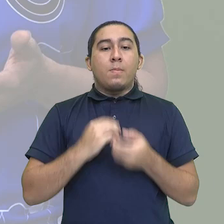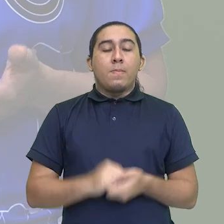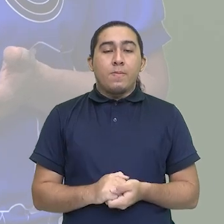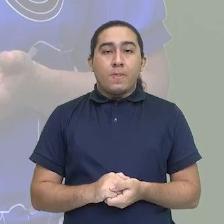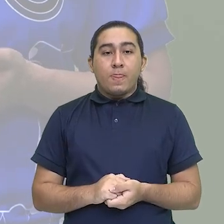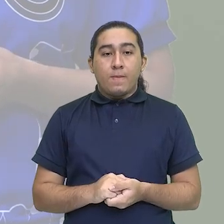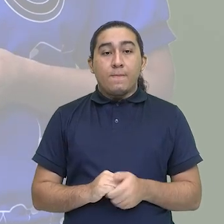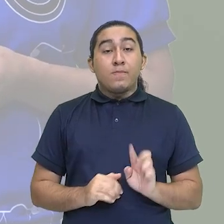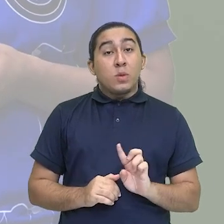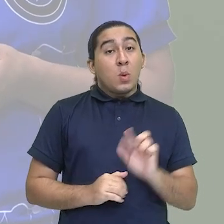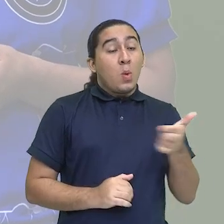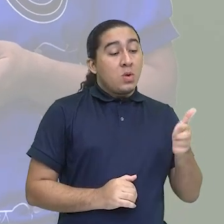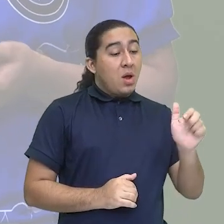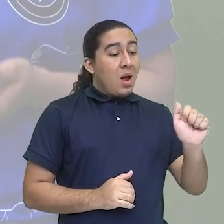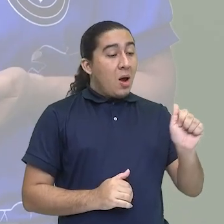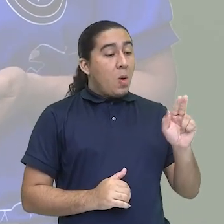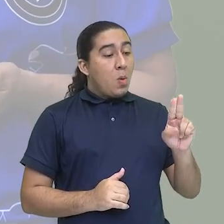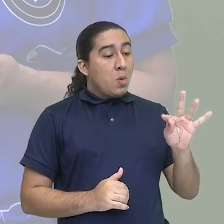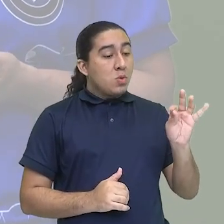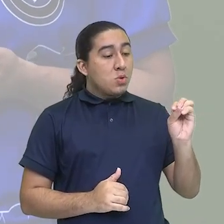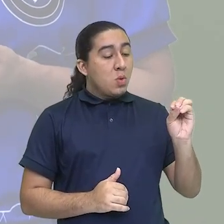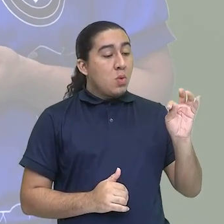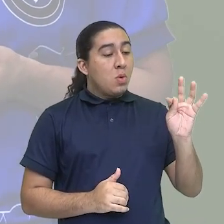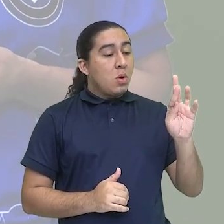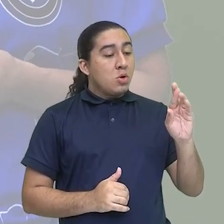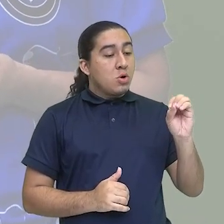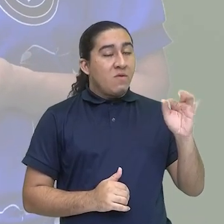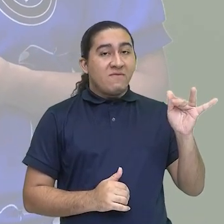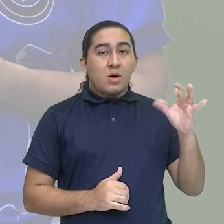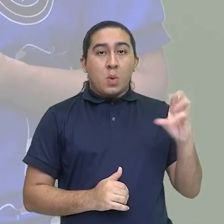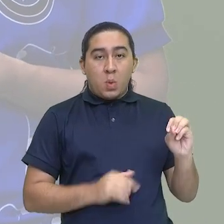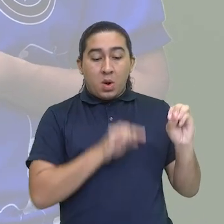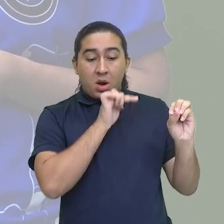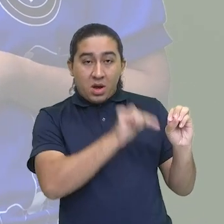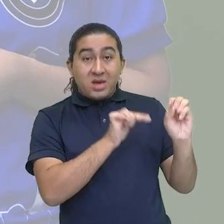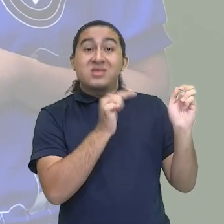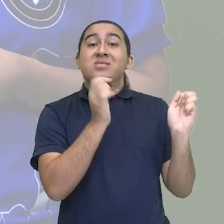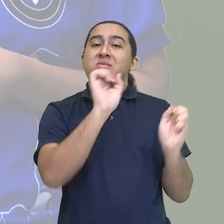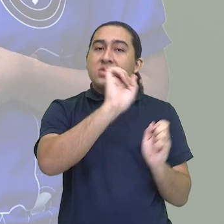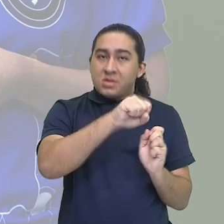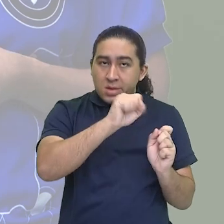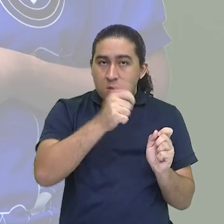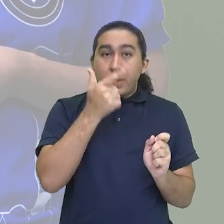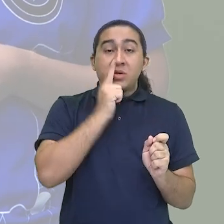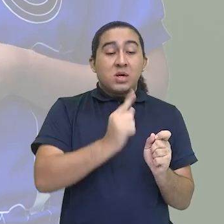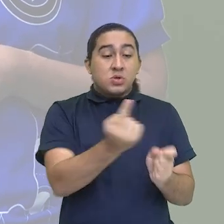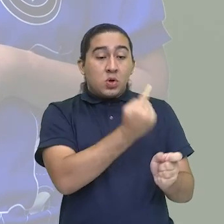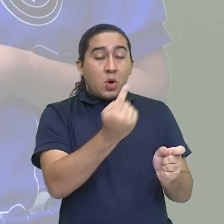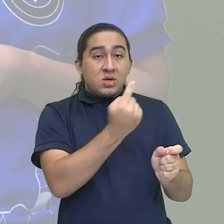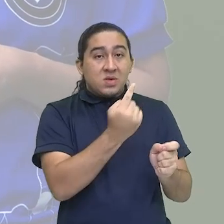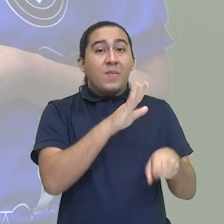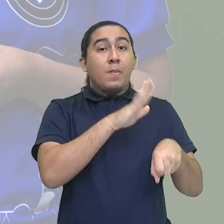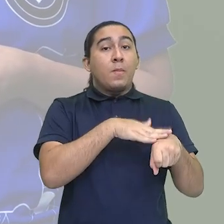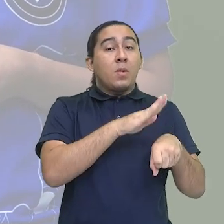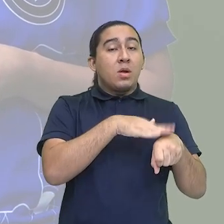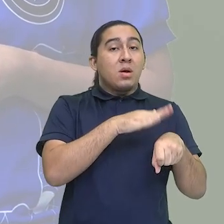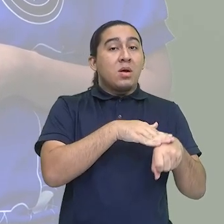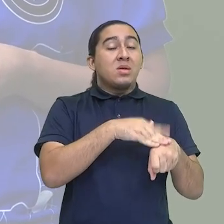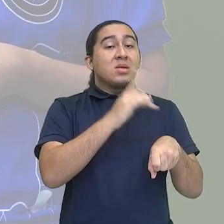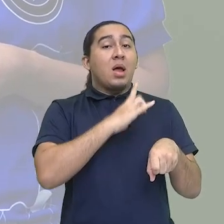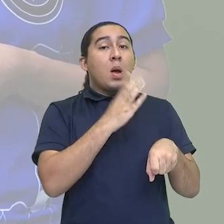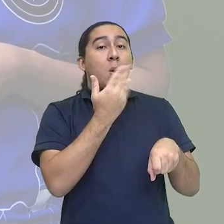seres autotróficos. Sim, esses seres eles conseguem produzir o seu próprio alimento. Nós temos aí